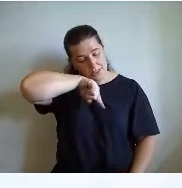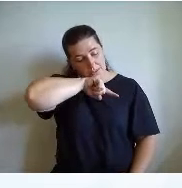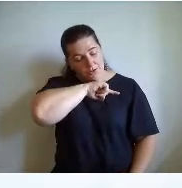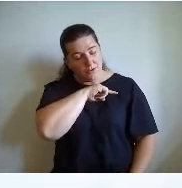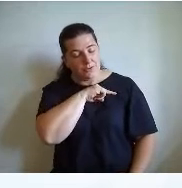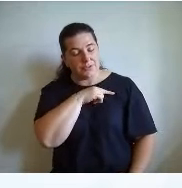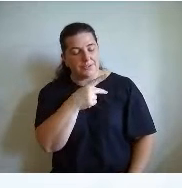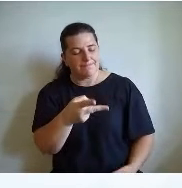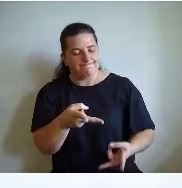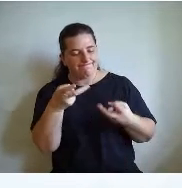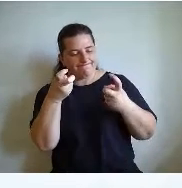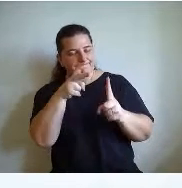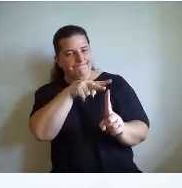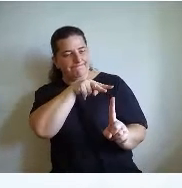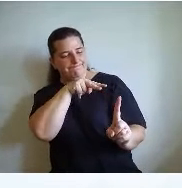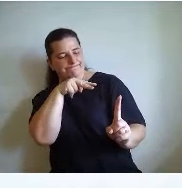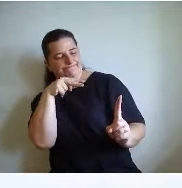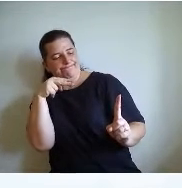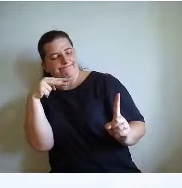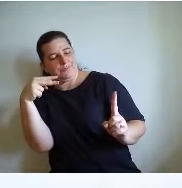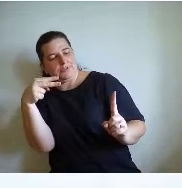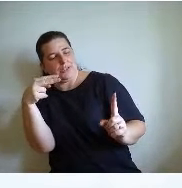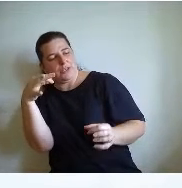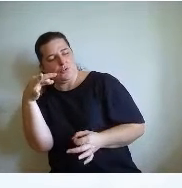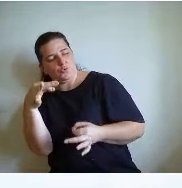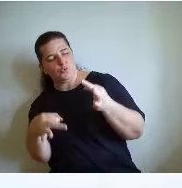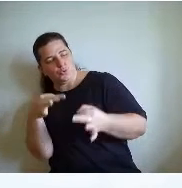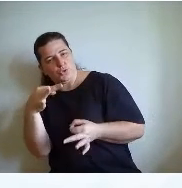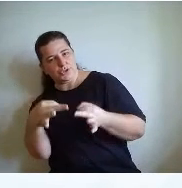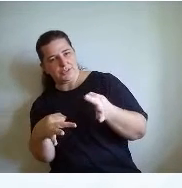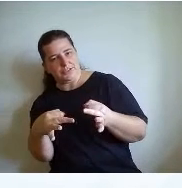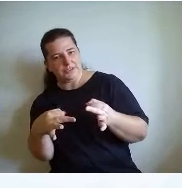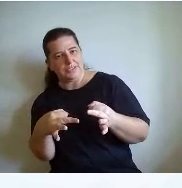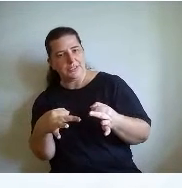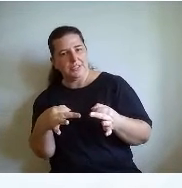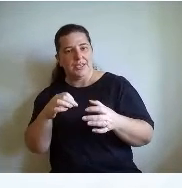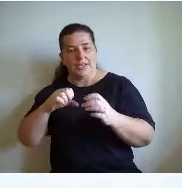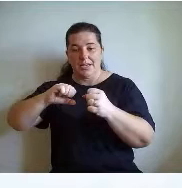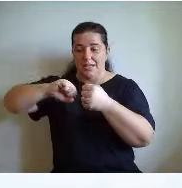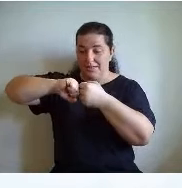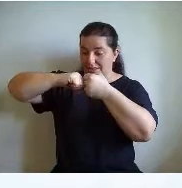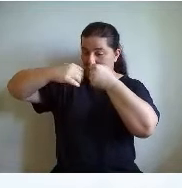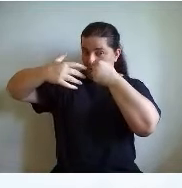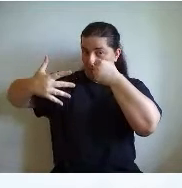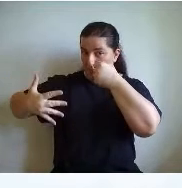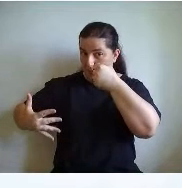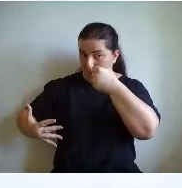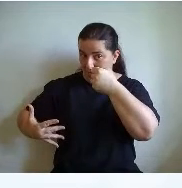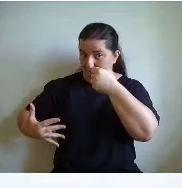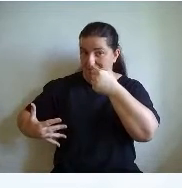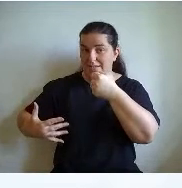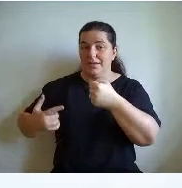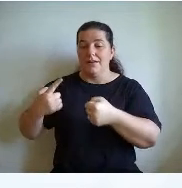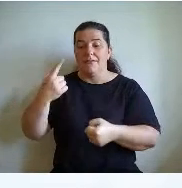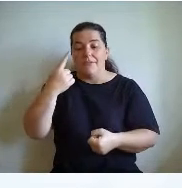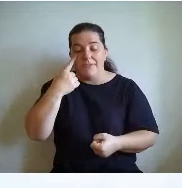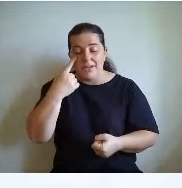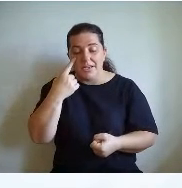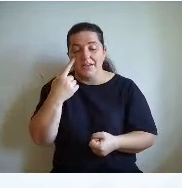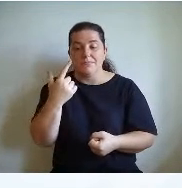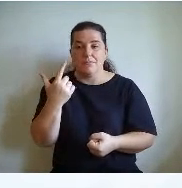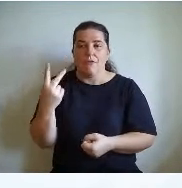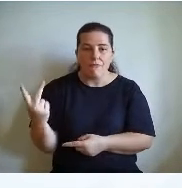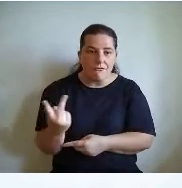ponto de vista, né, da justiça, da democracia, né, de fazer valer os direitos